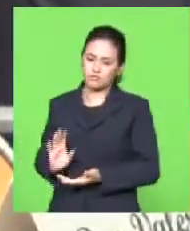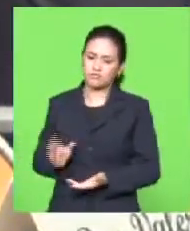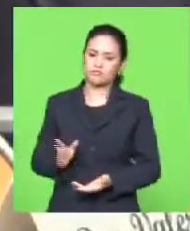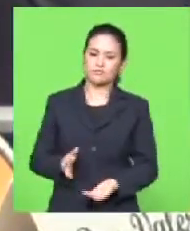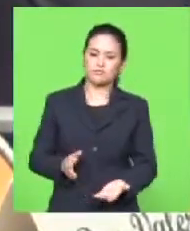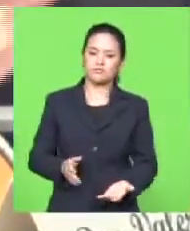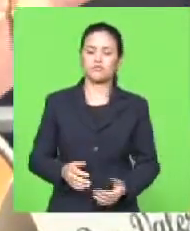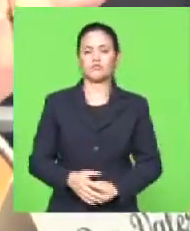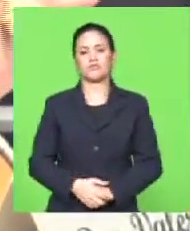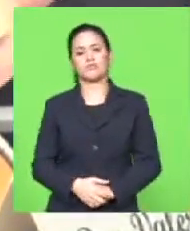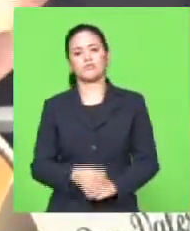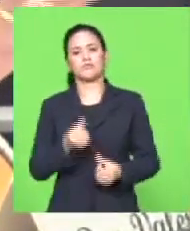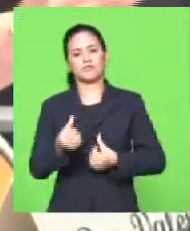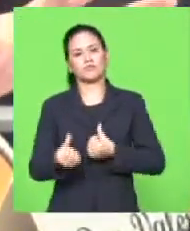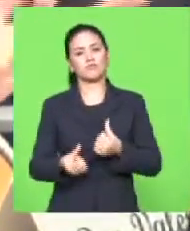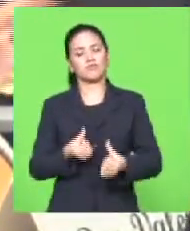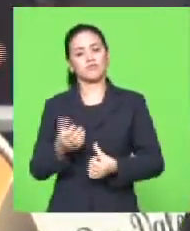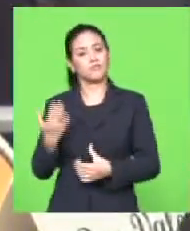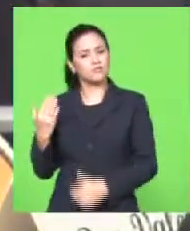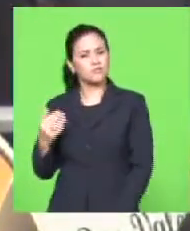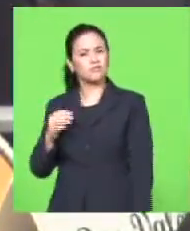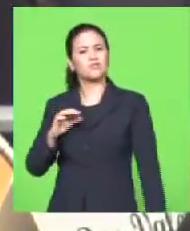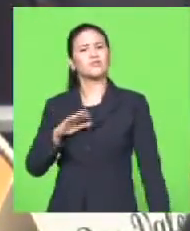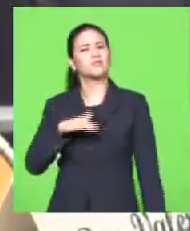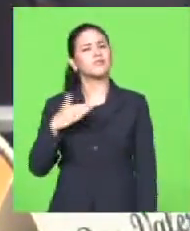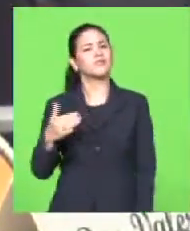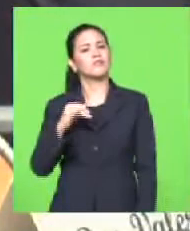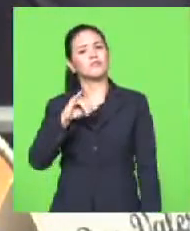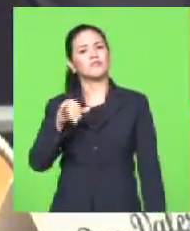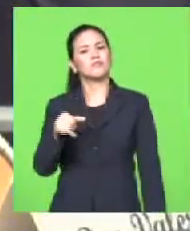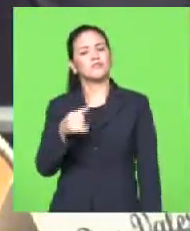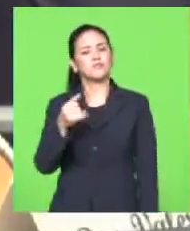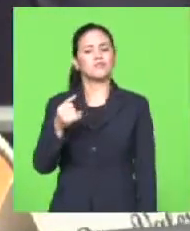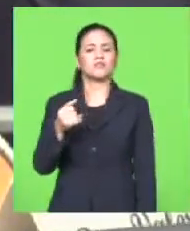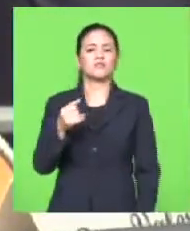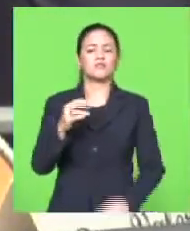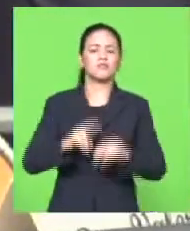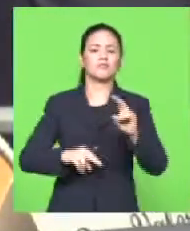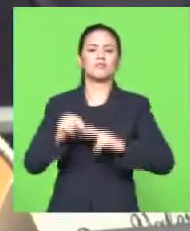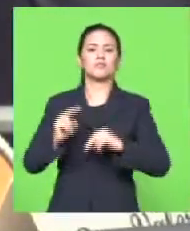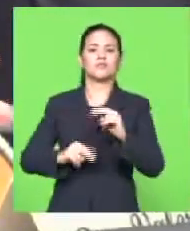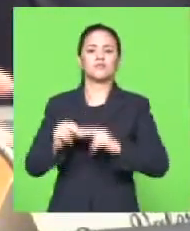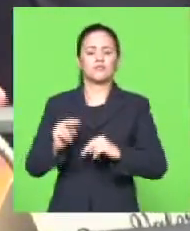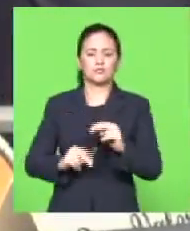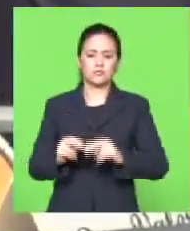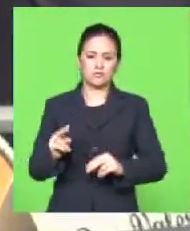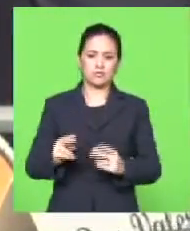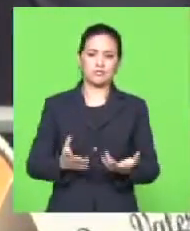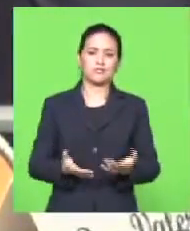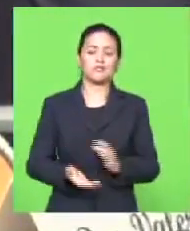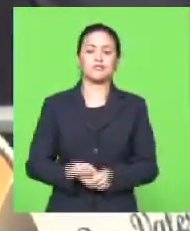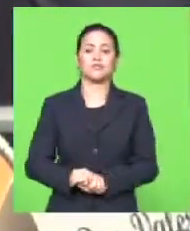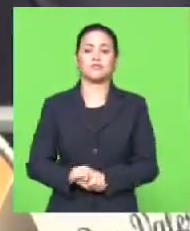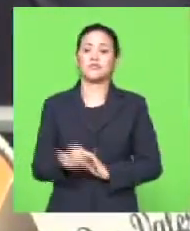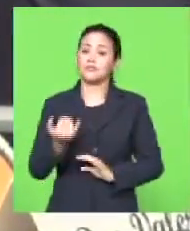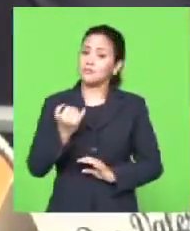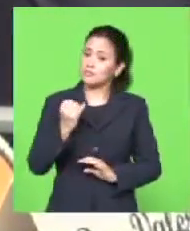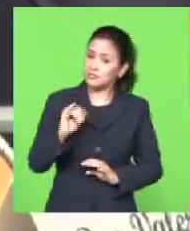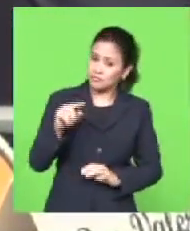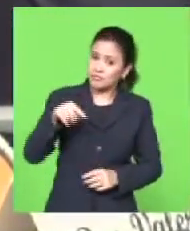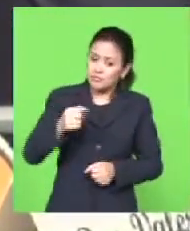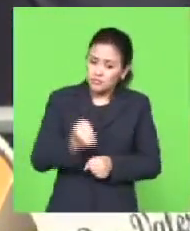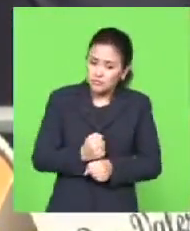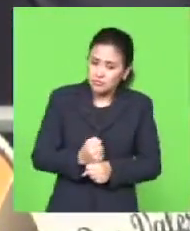semestre anterior, do semestre de junho, no máximo. E, com certeza, se não concluir a ponte este ano, eu